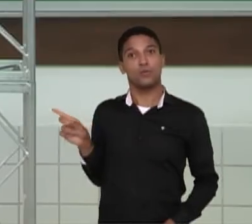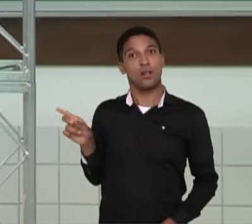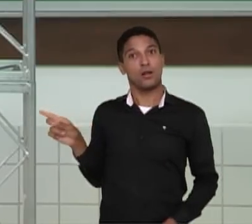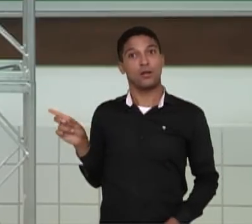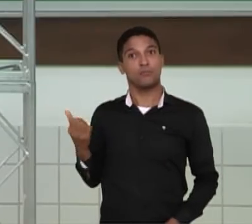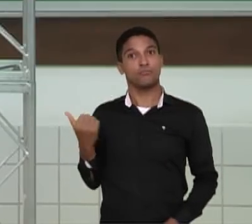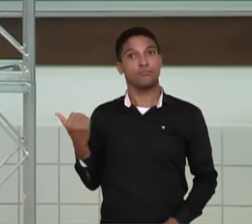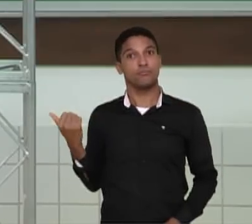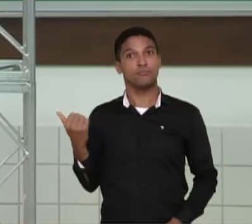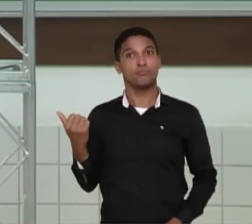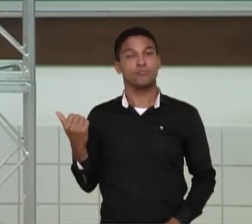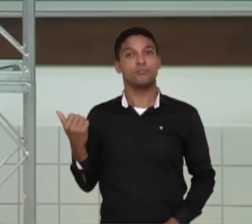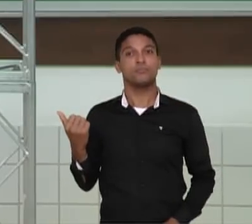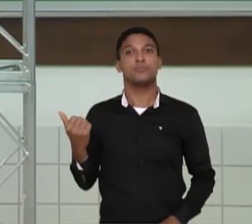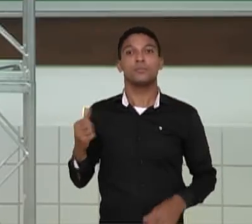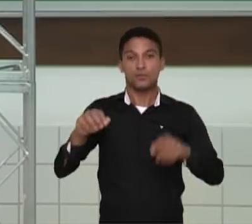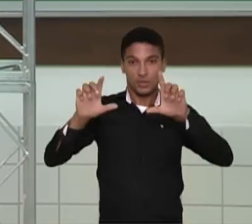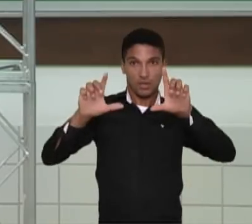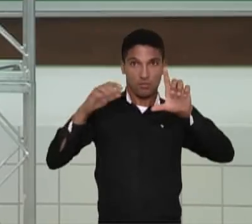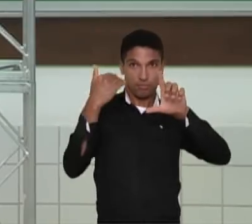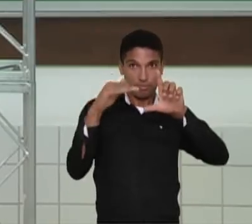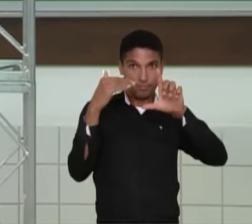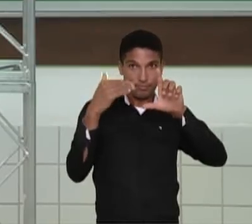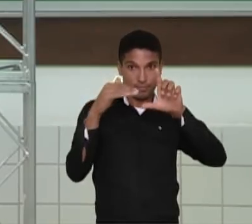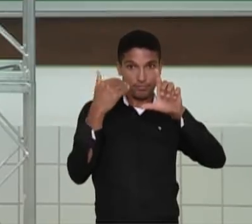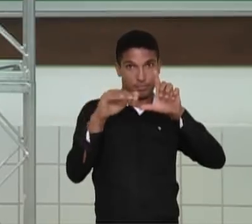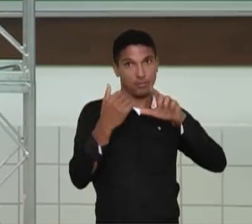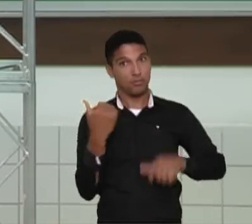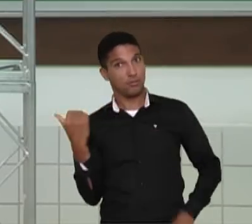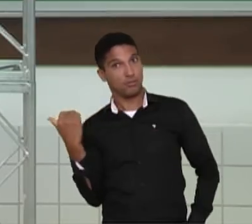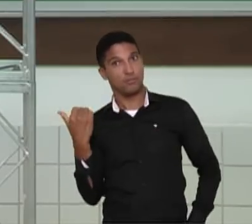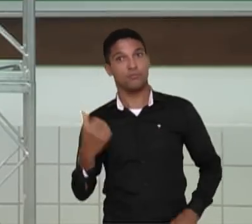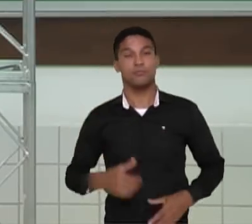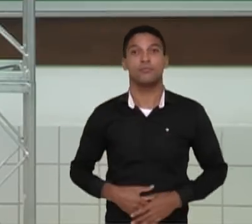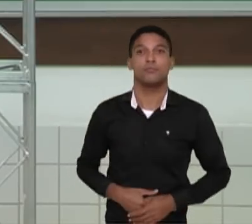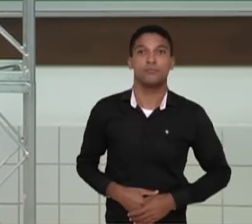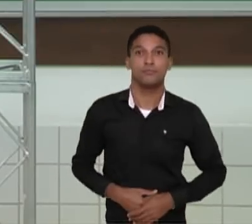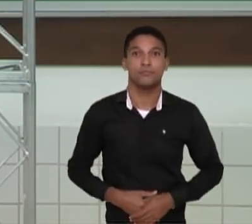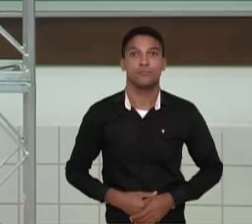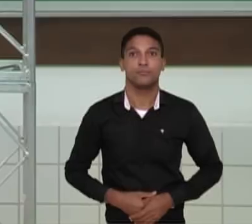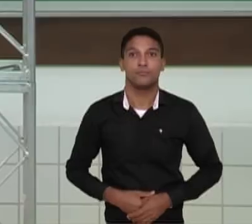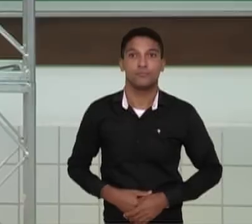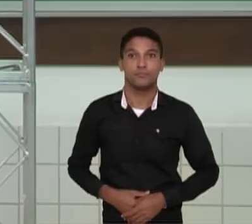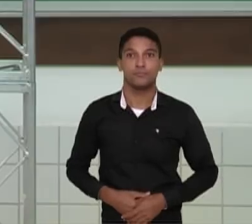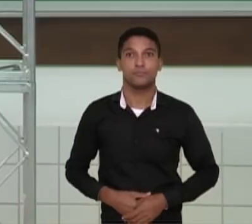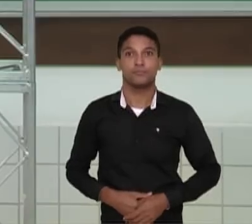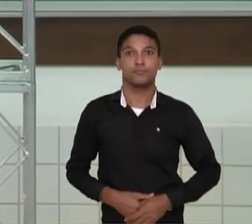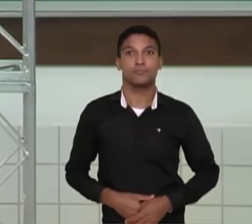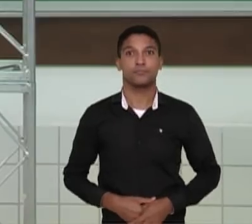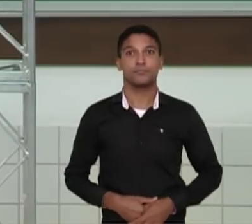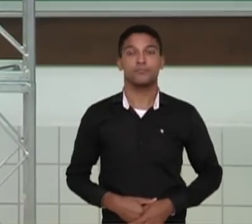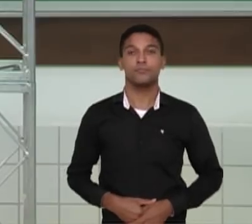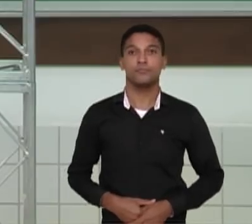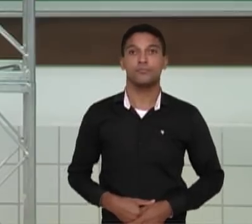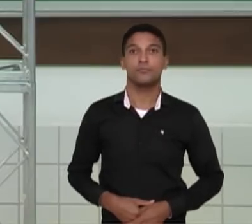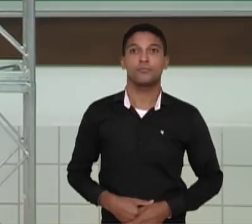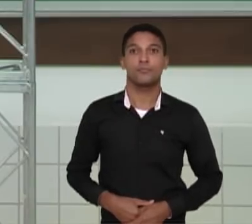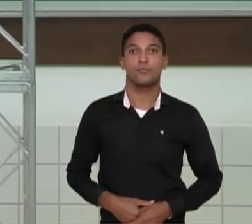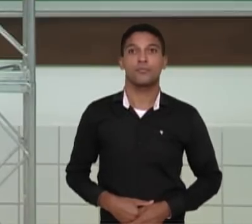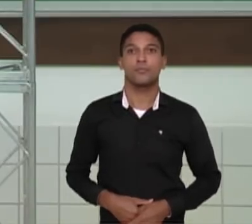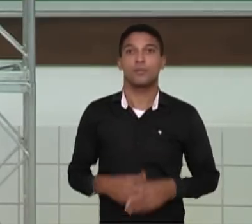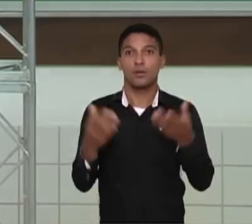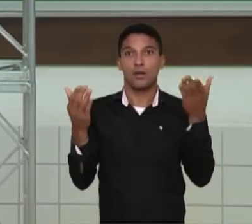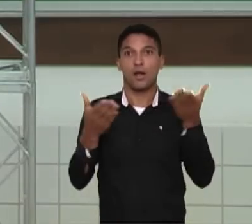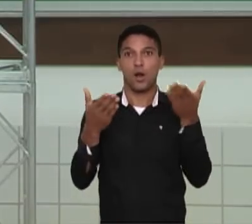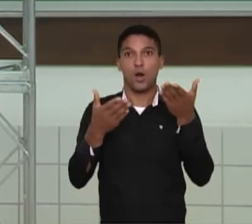perdido durante as aulas. Então, não esqueça de entrar em contato com ele, tá bom? Então, vamos dar sequência nas nossas